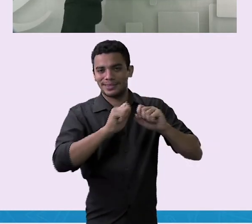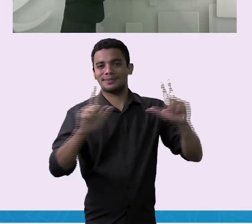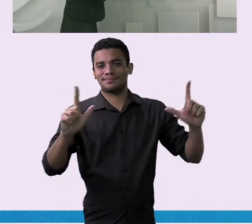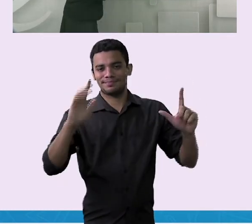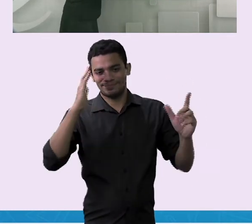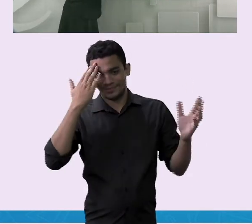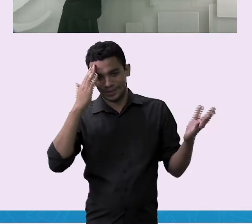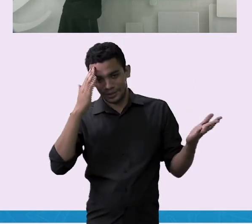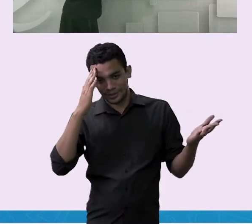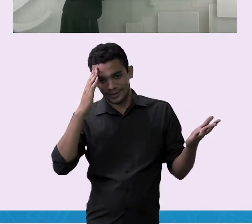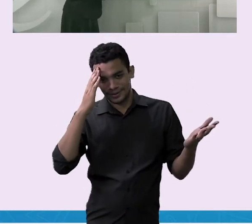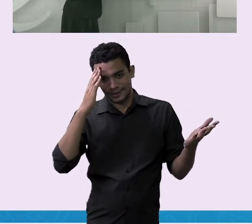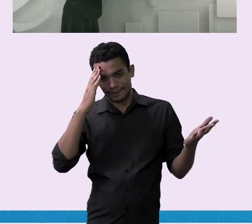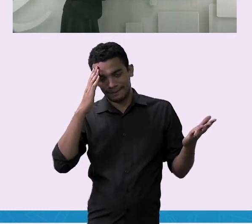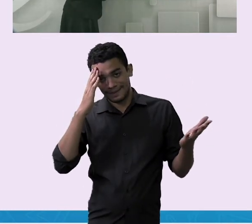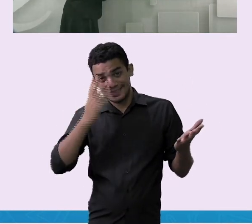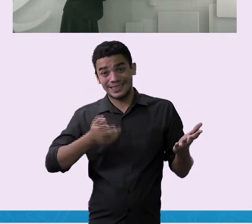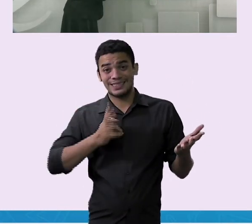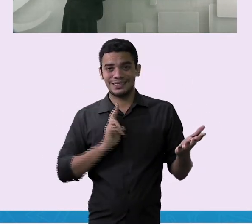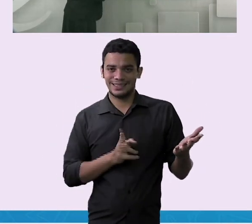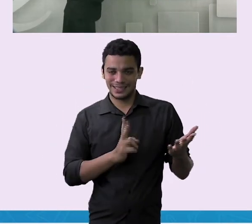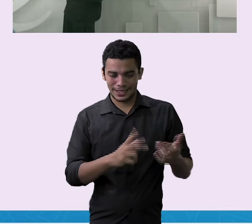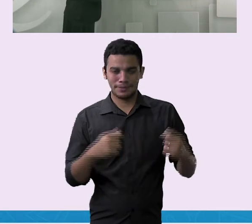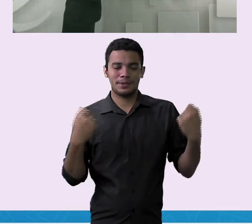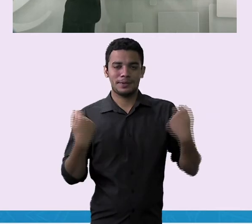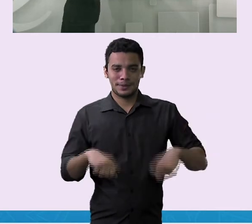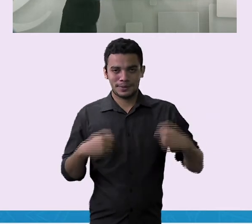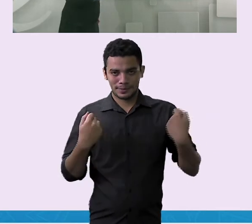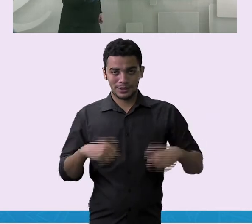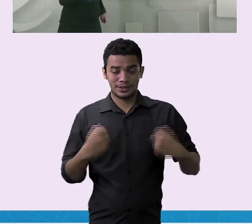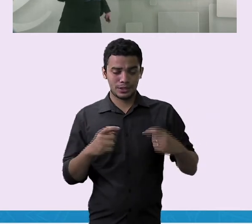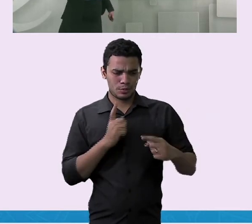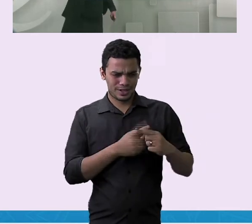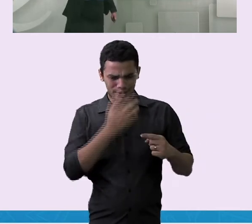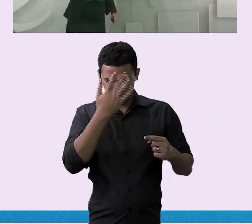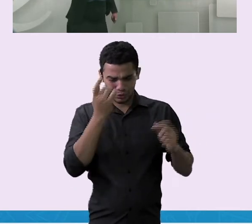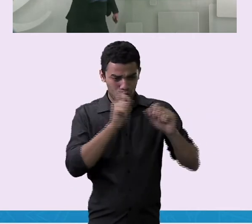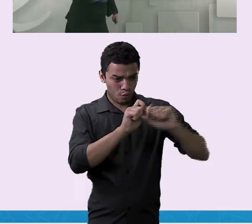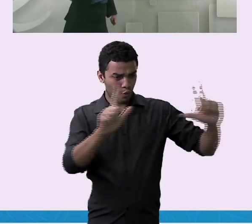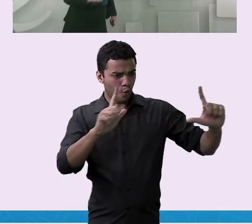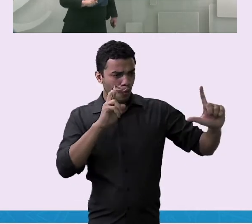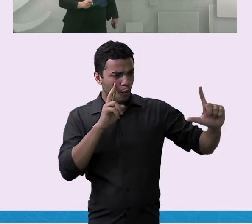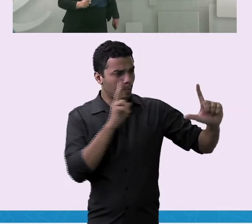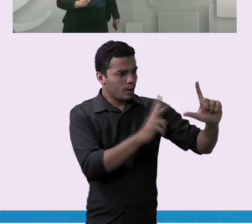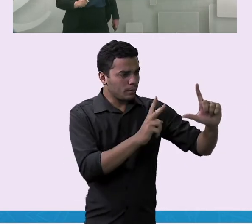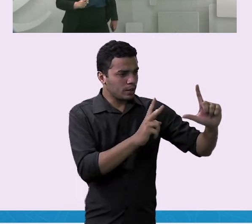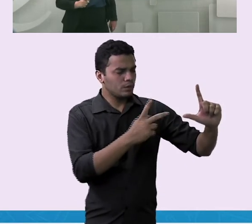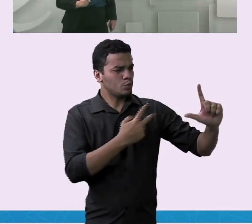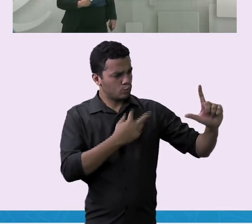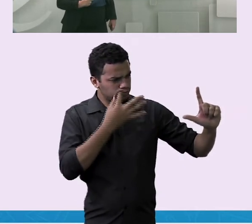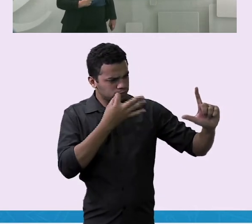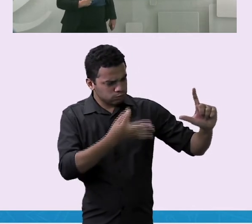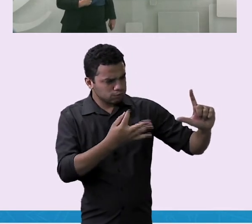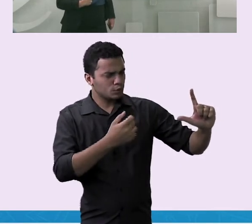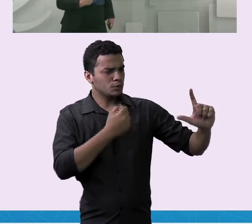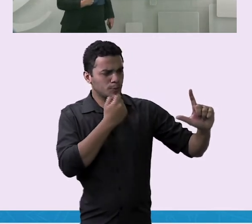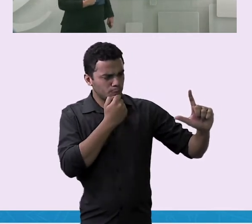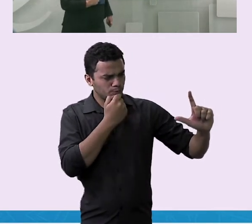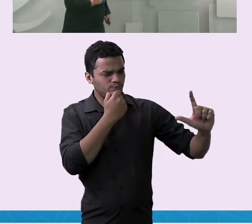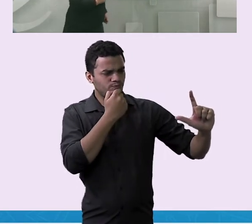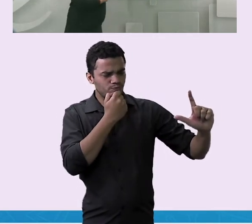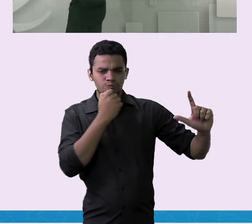vamos marcar um X na imagem. Ela tem que chamar a nossa